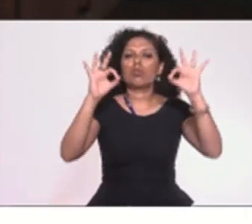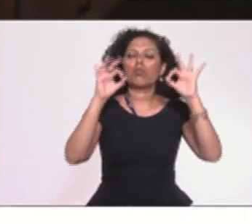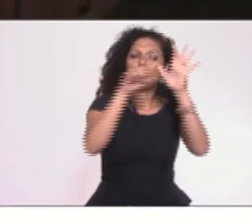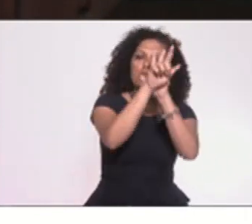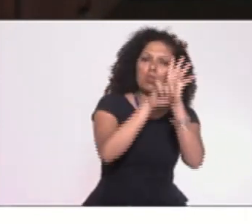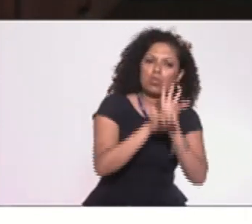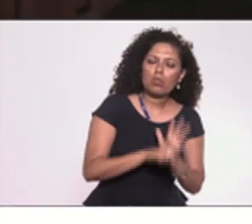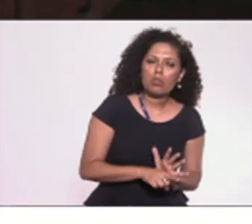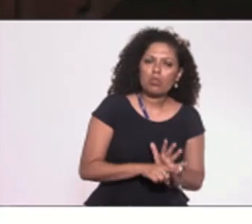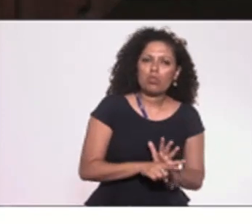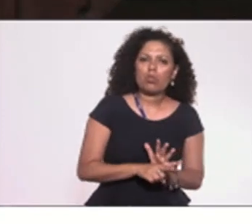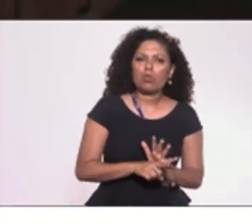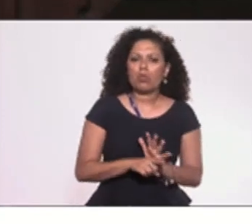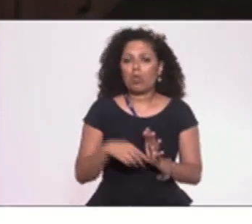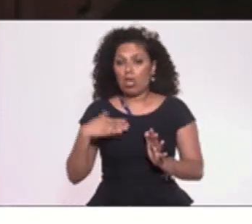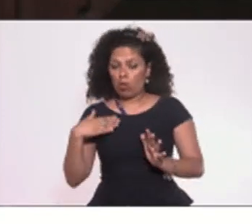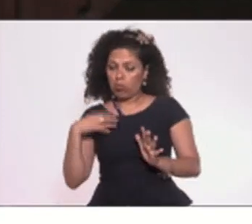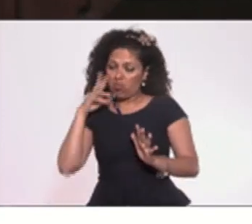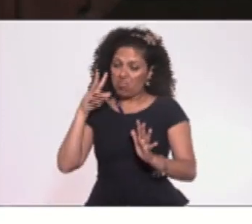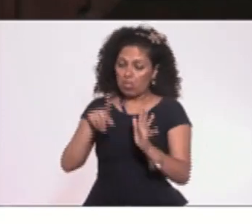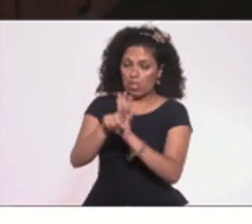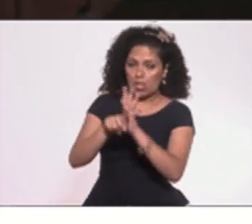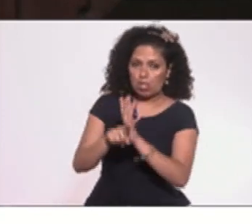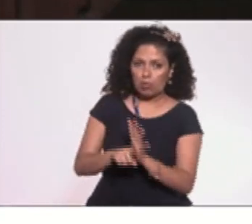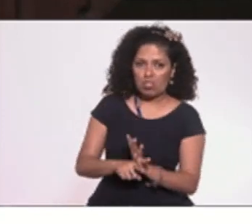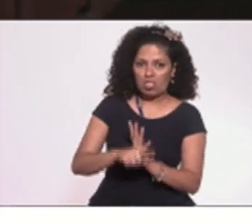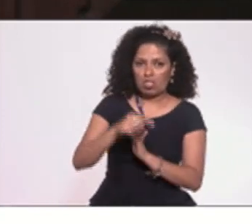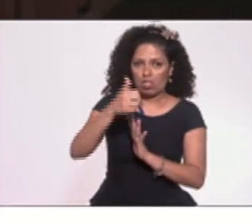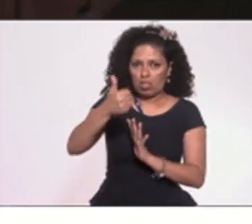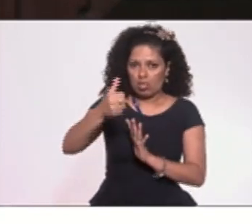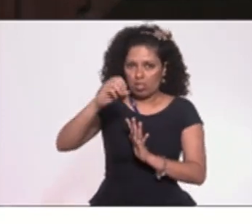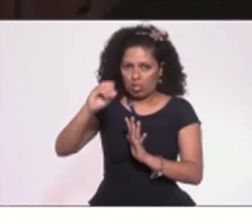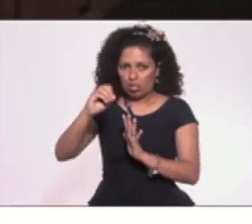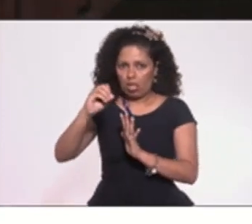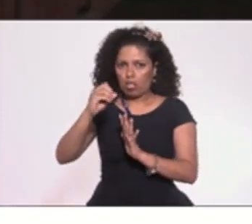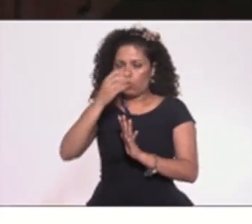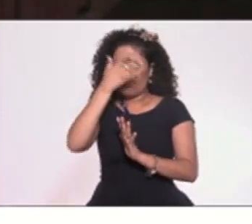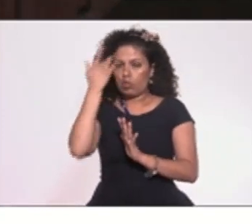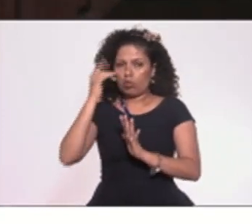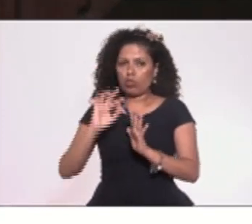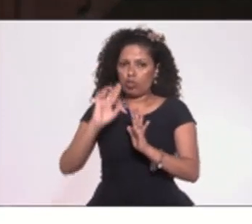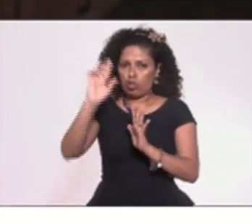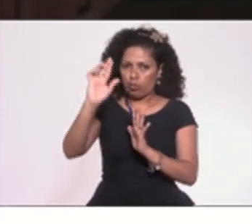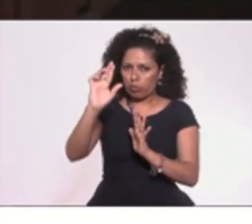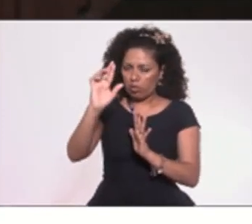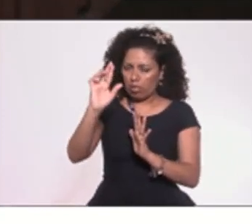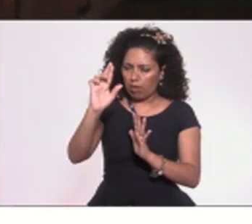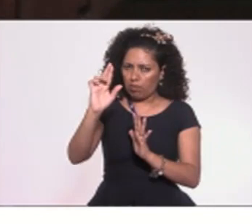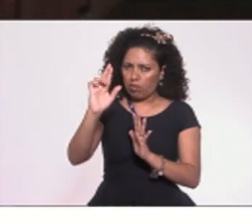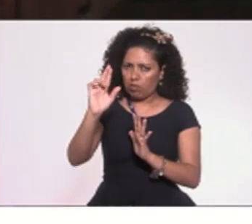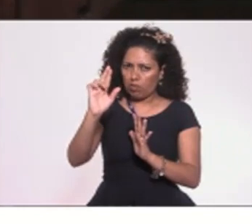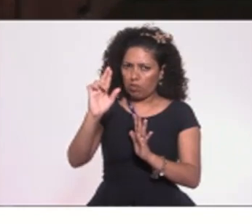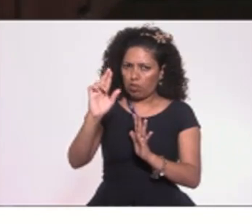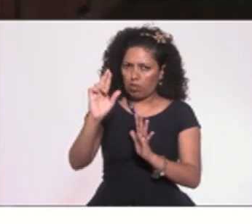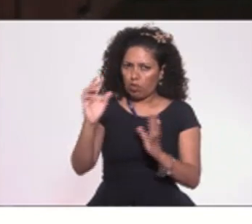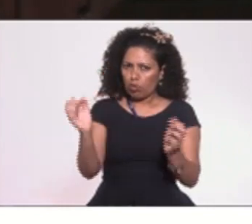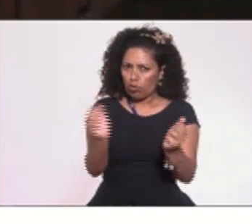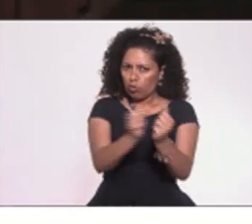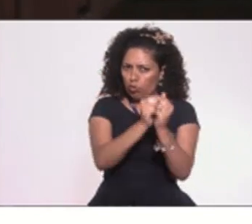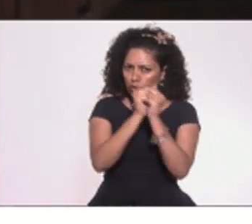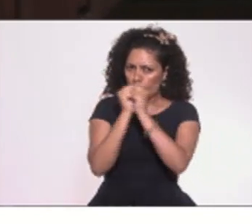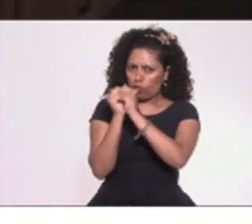especializada, verifico que 10 autoridades judiciais